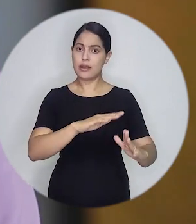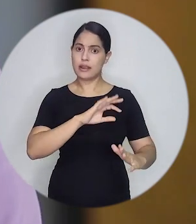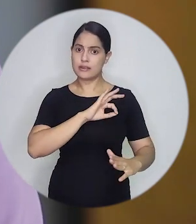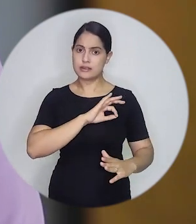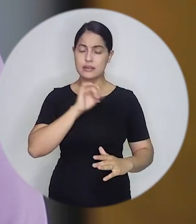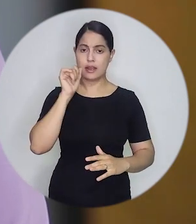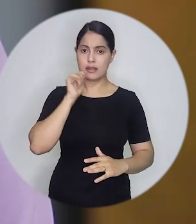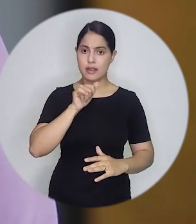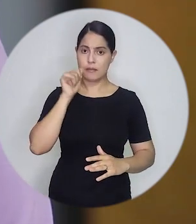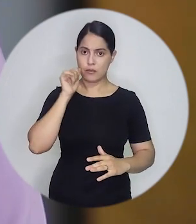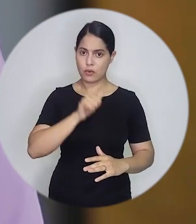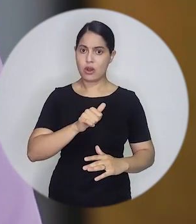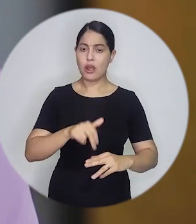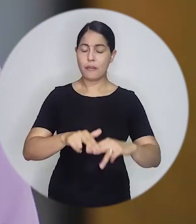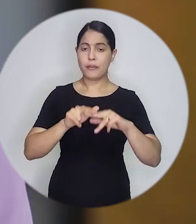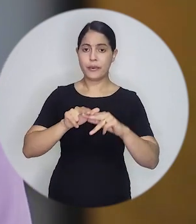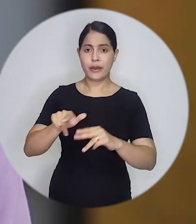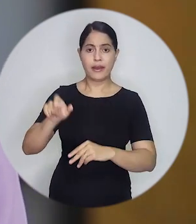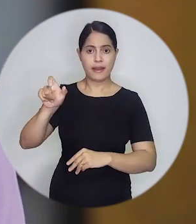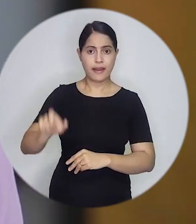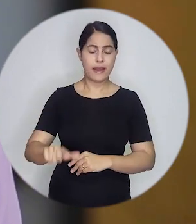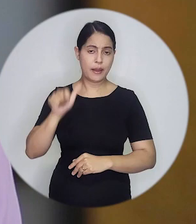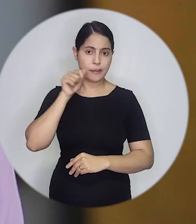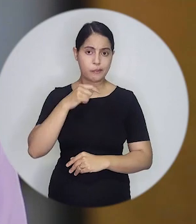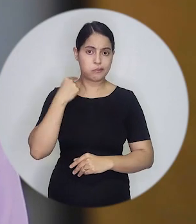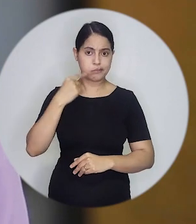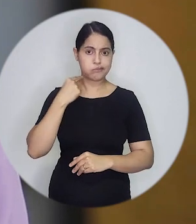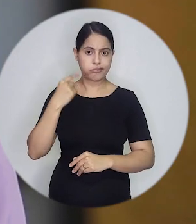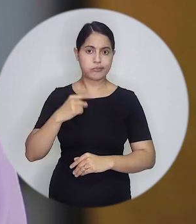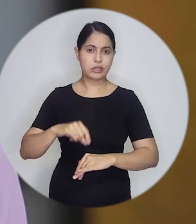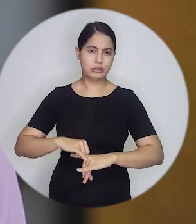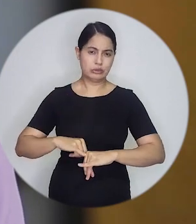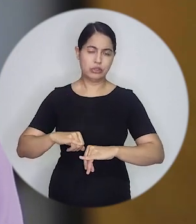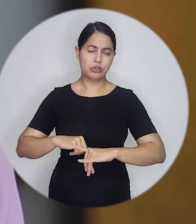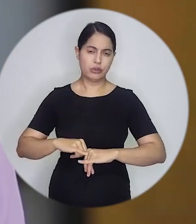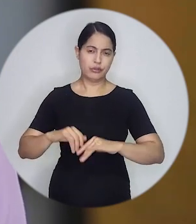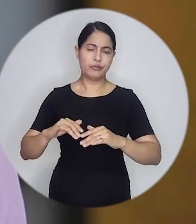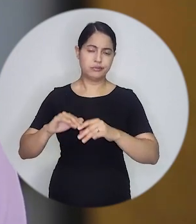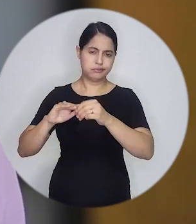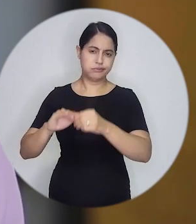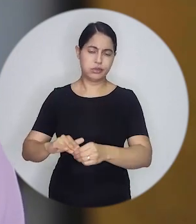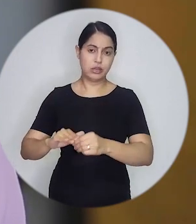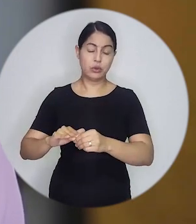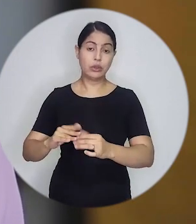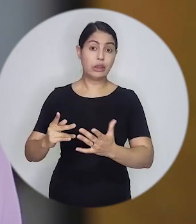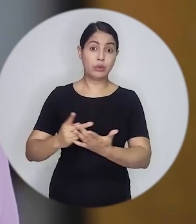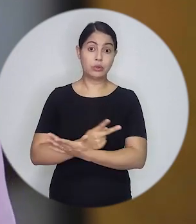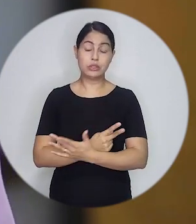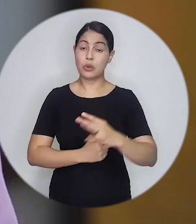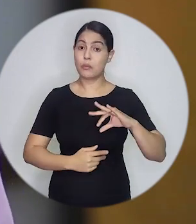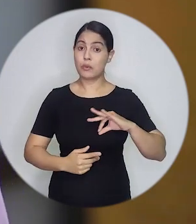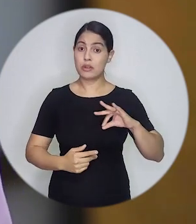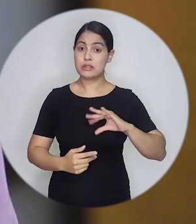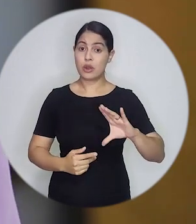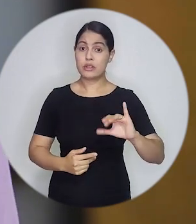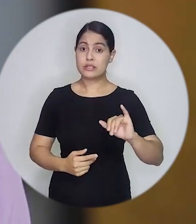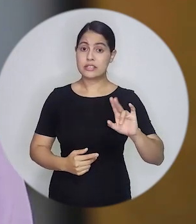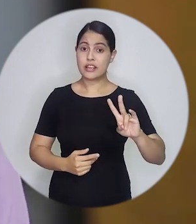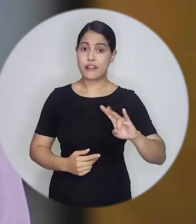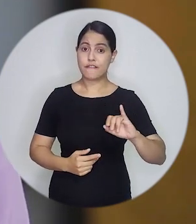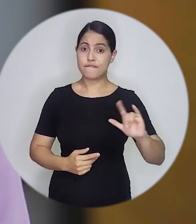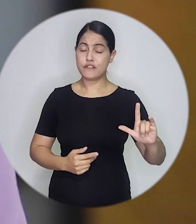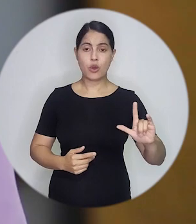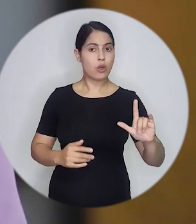à Delegacia da Mulher, pelos constrangimentos sofridos por uma advogada em seu pleno exercício profissional. Na ocasião,